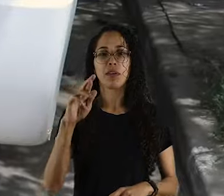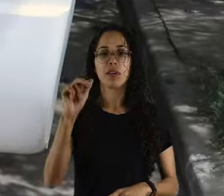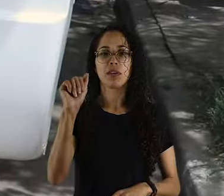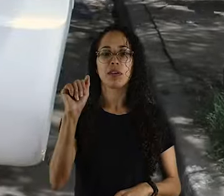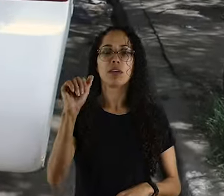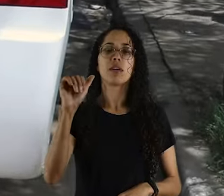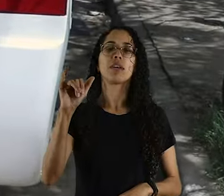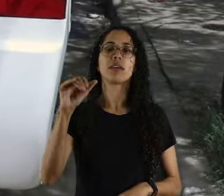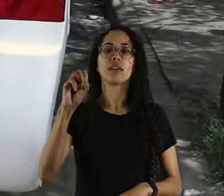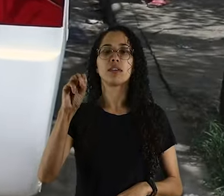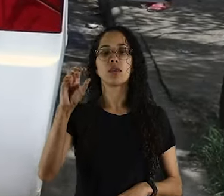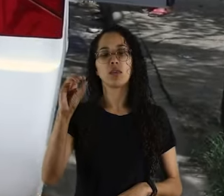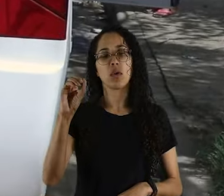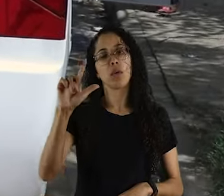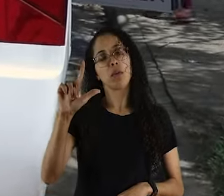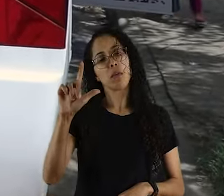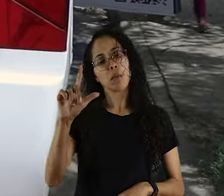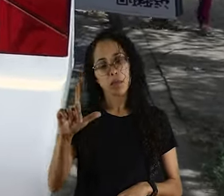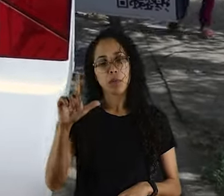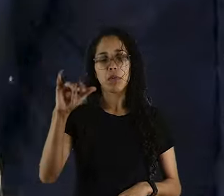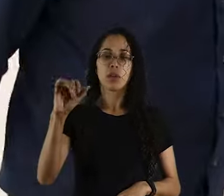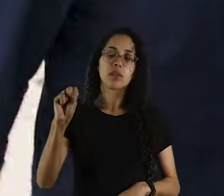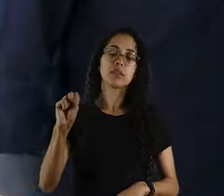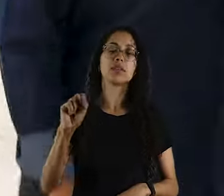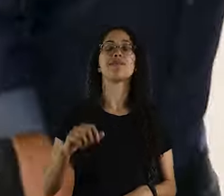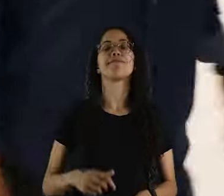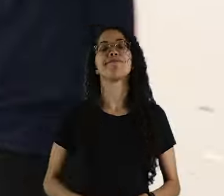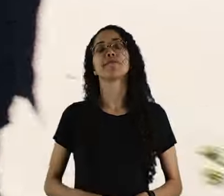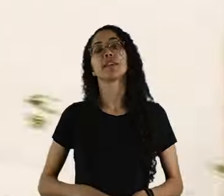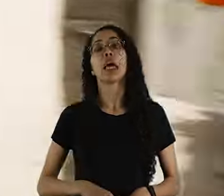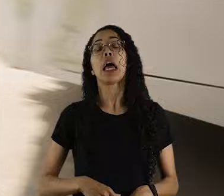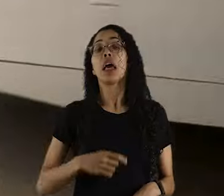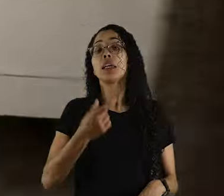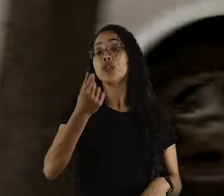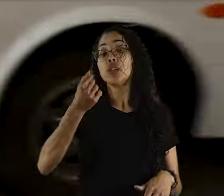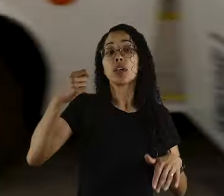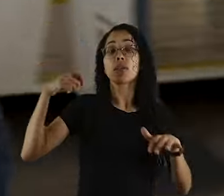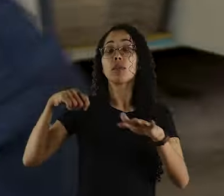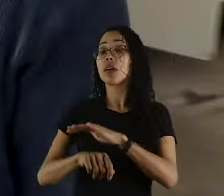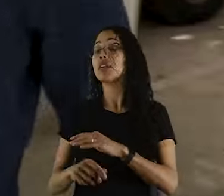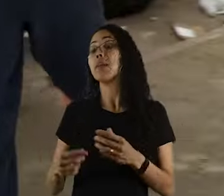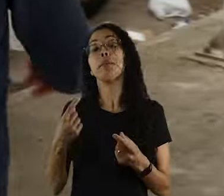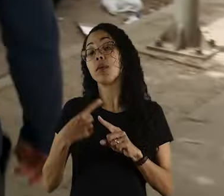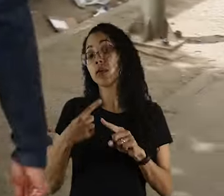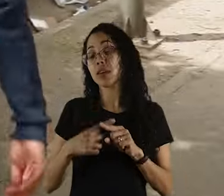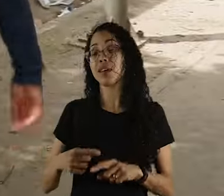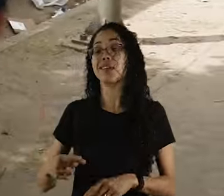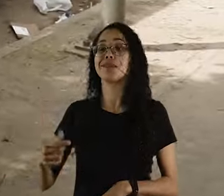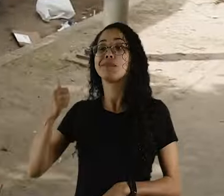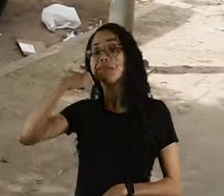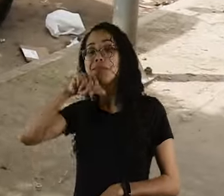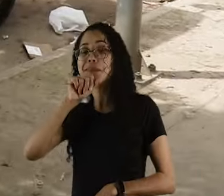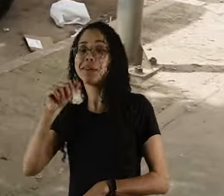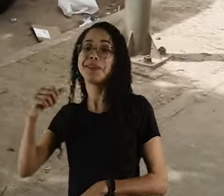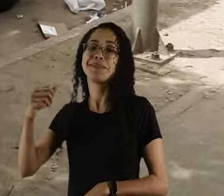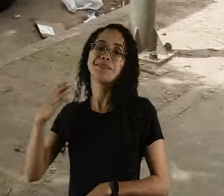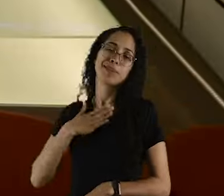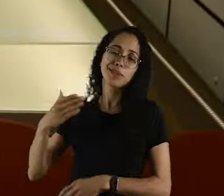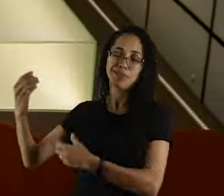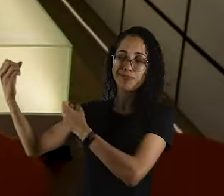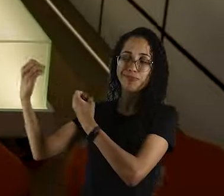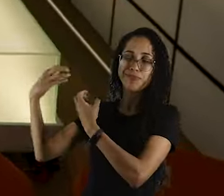conta da minha mãe, né? Ela sempre me dava uns puxãozinhos de orelha ali, falava, olha, Eduardo, você precisa guardar dinheiro para o seu